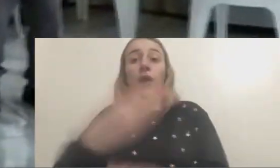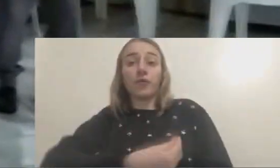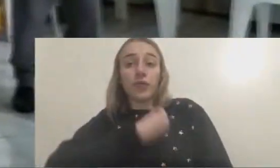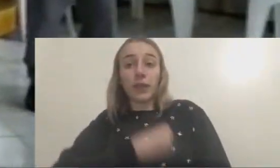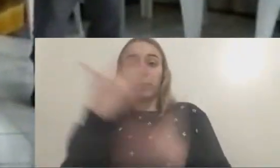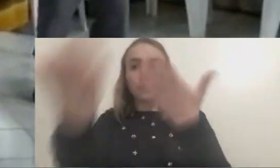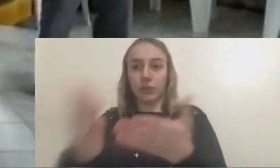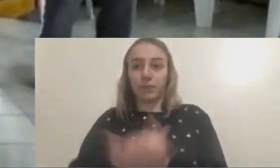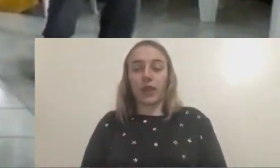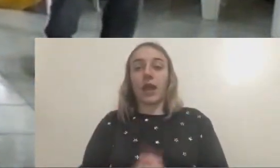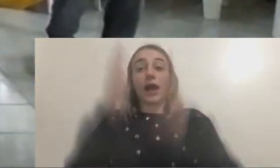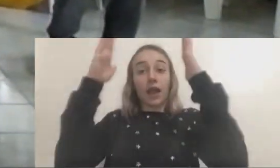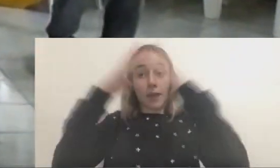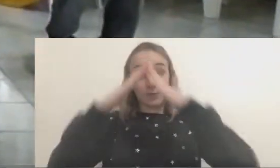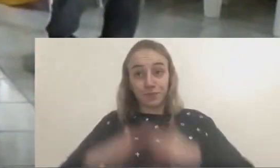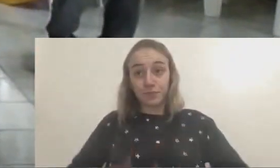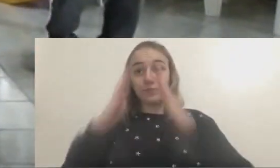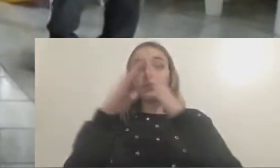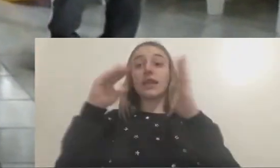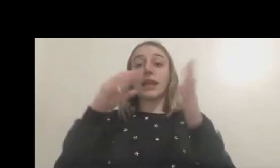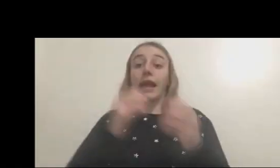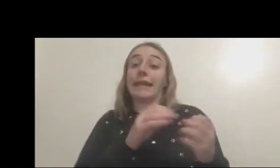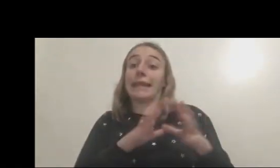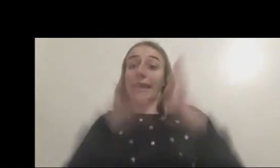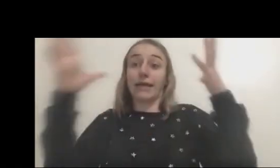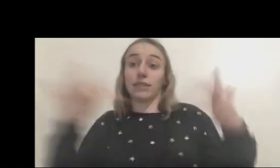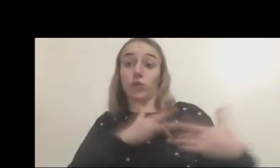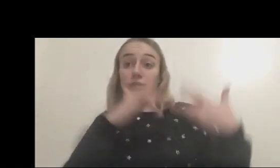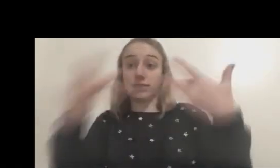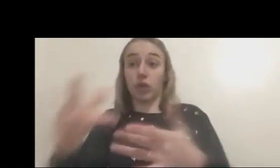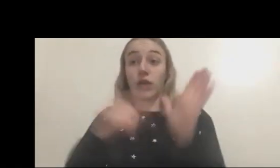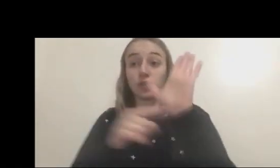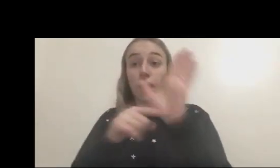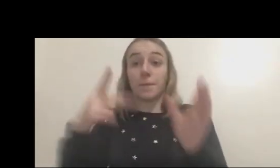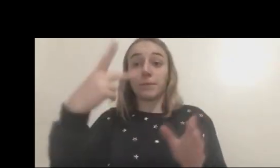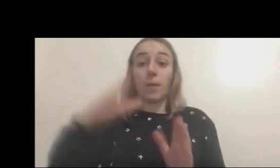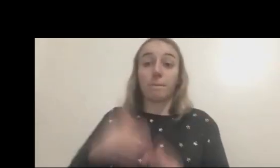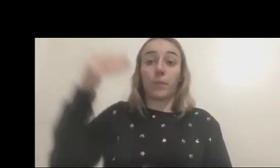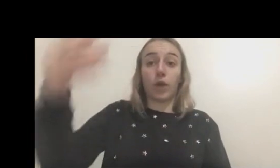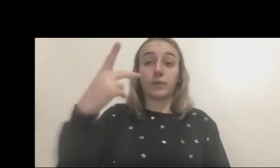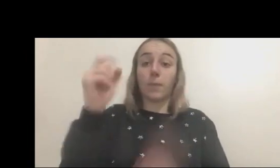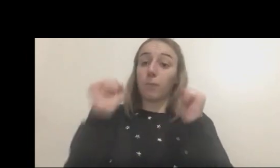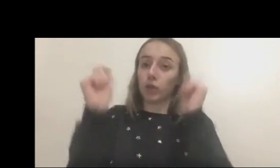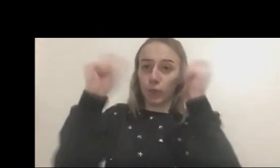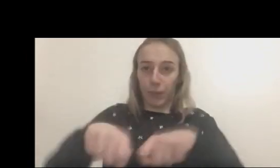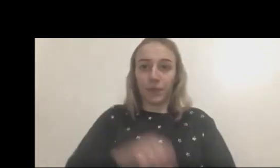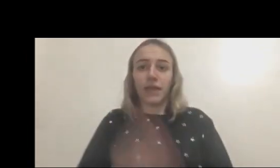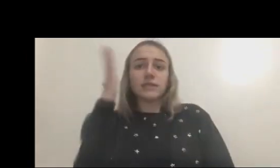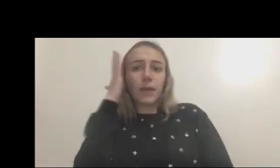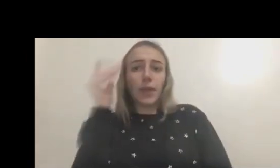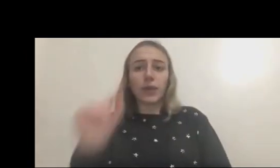Que deu a vida por ti Retribua essa grande doação Ajudando seu próximo como puder